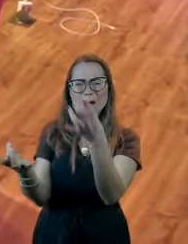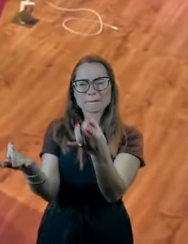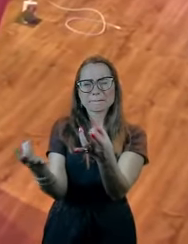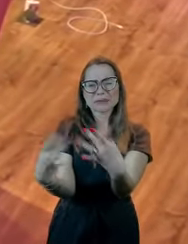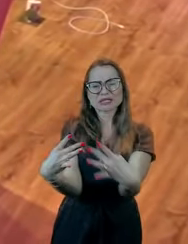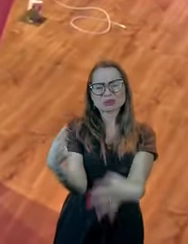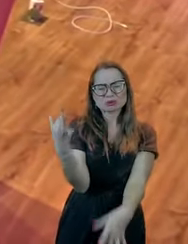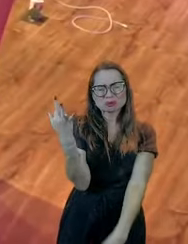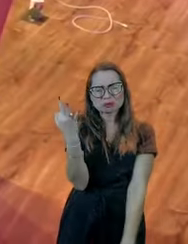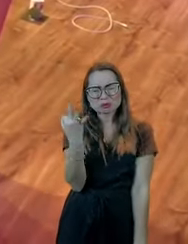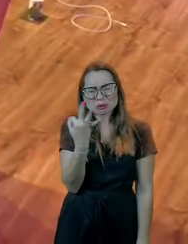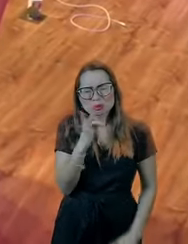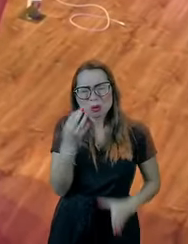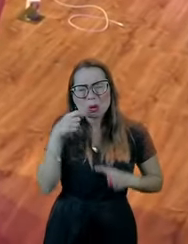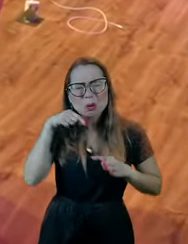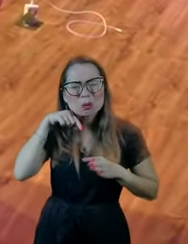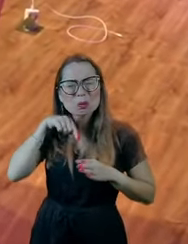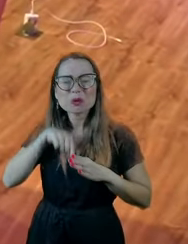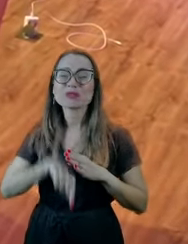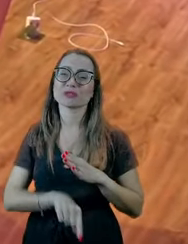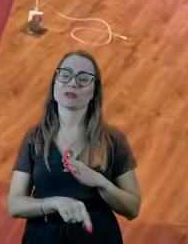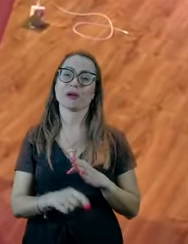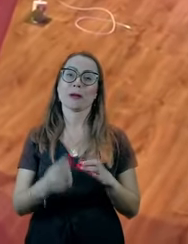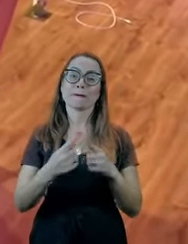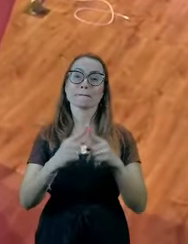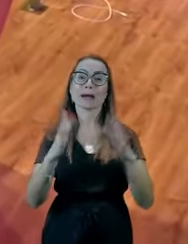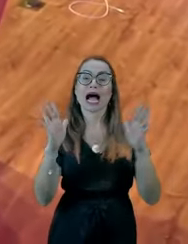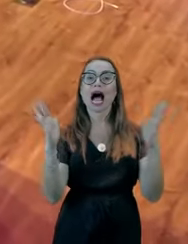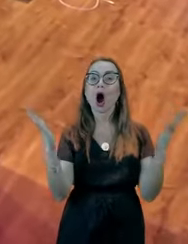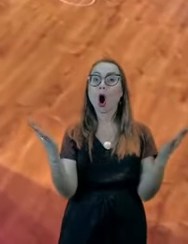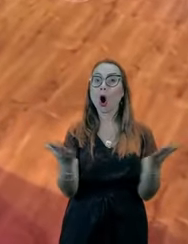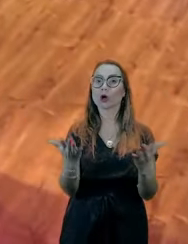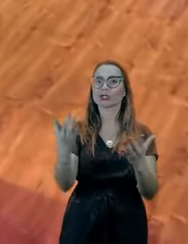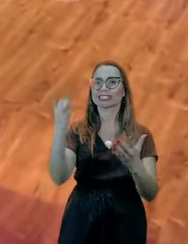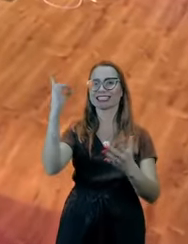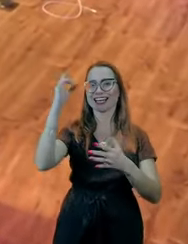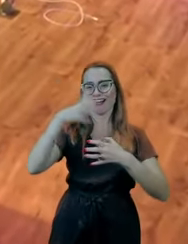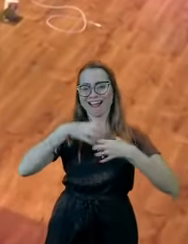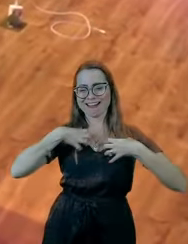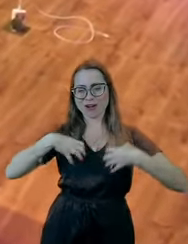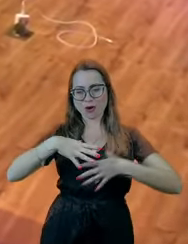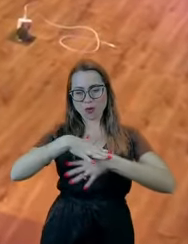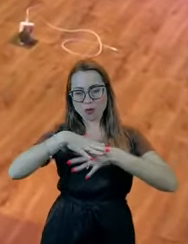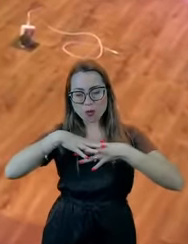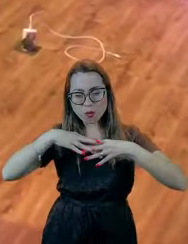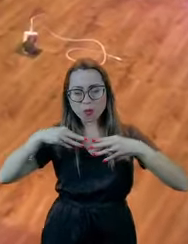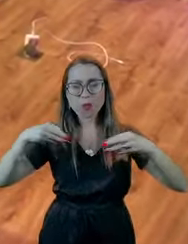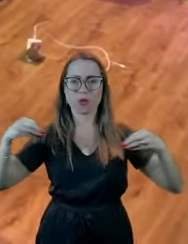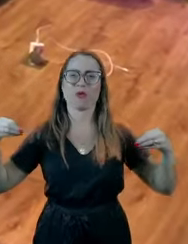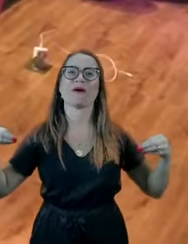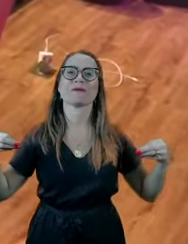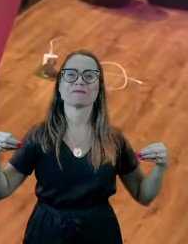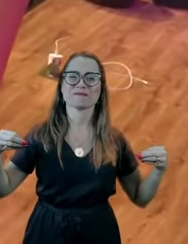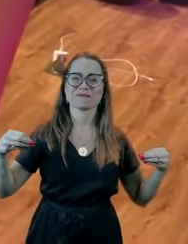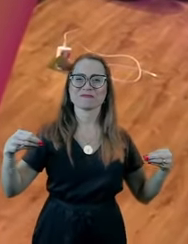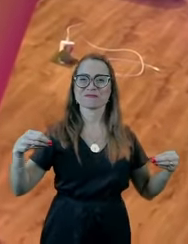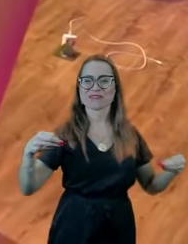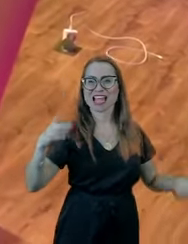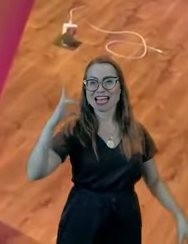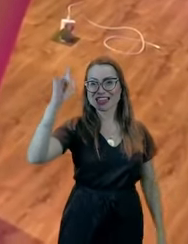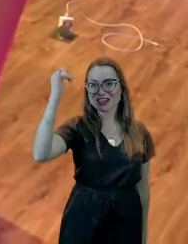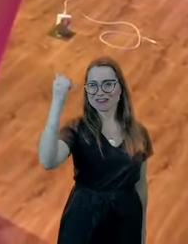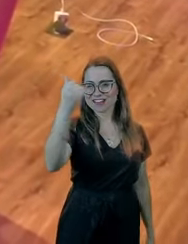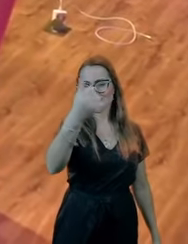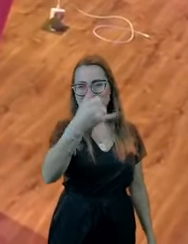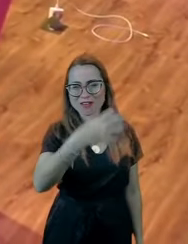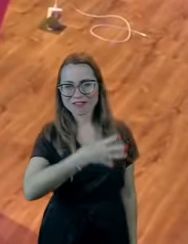mais profundo. Mas hoje vem cura sobre você. Deus está falando assim: filha, teu nome está escrito na